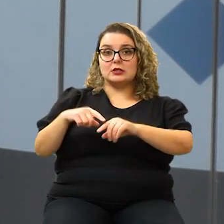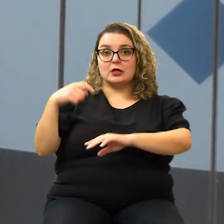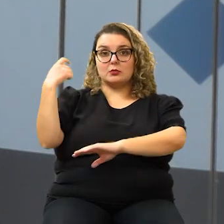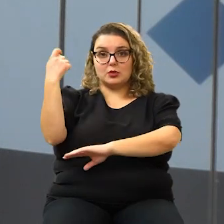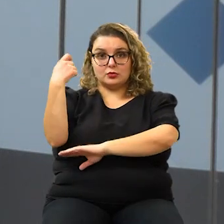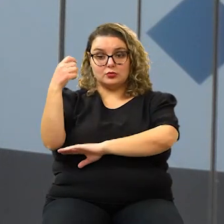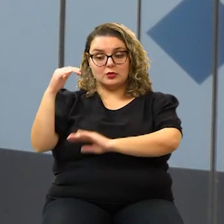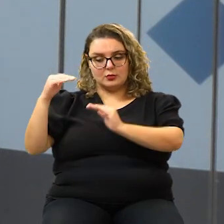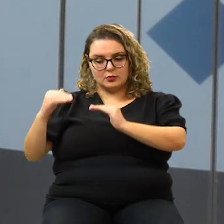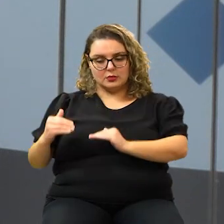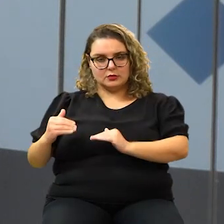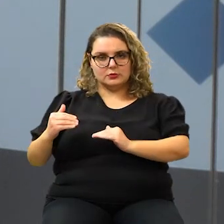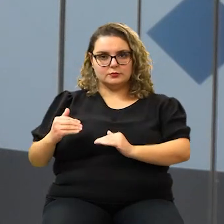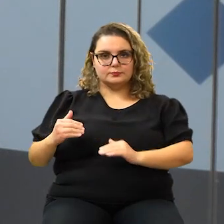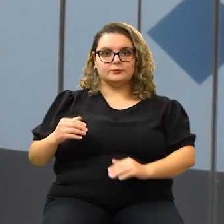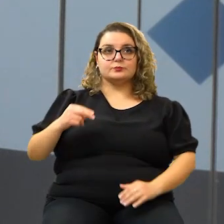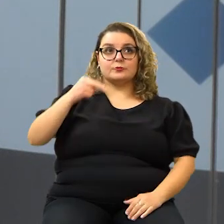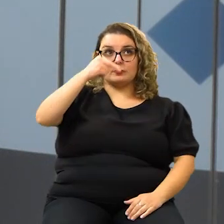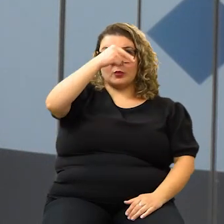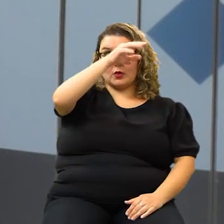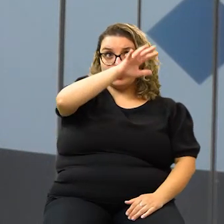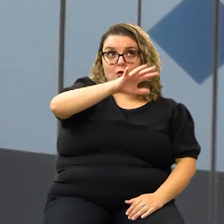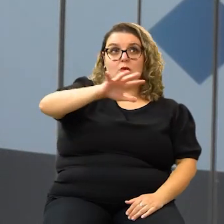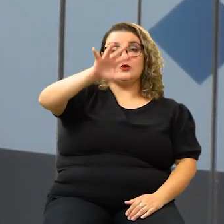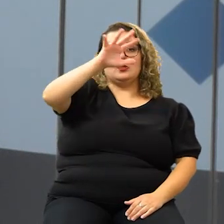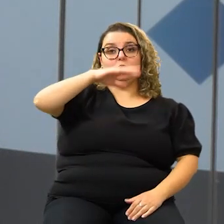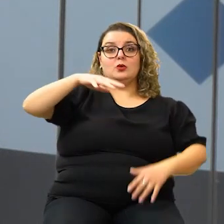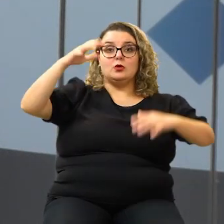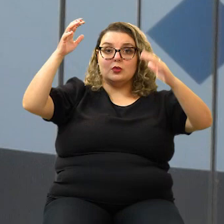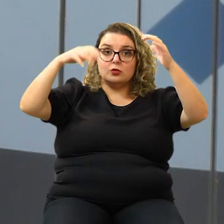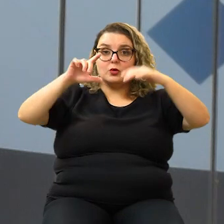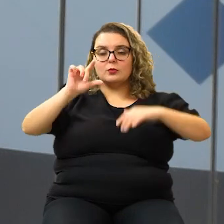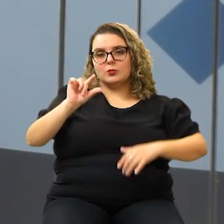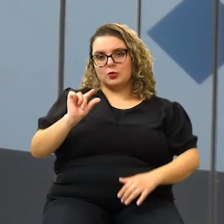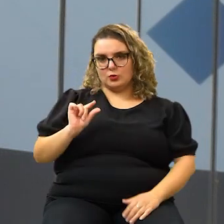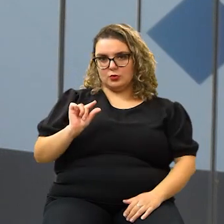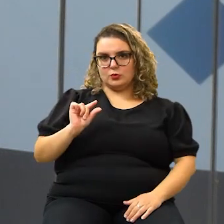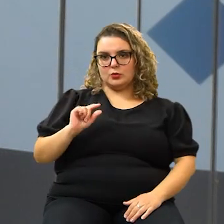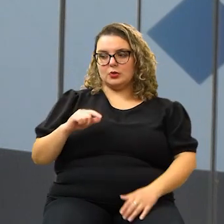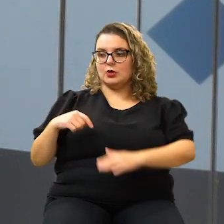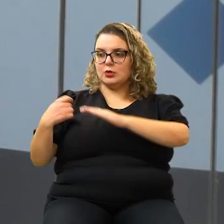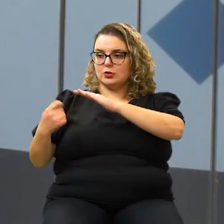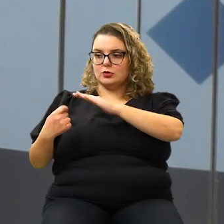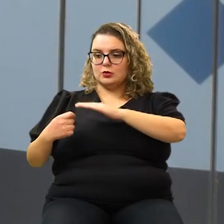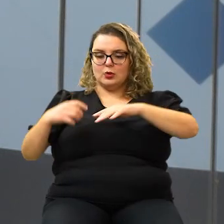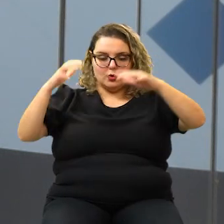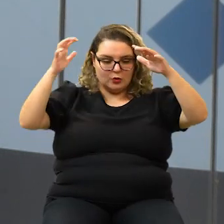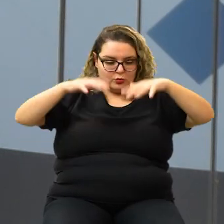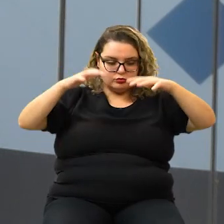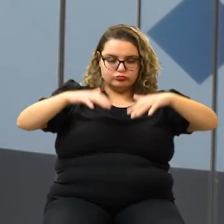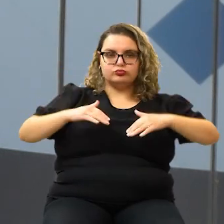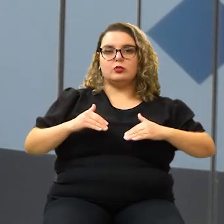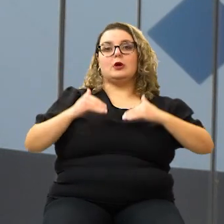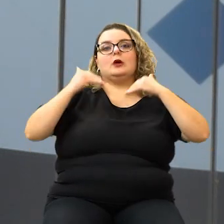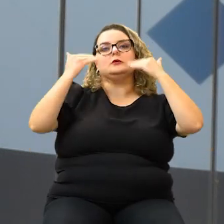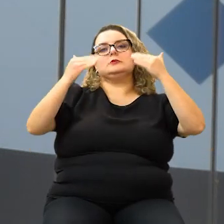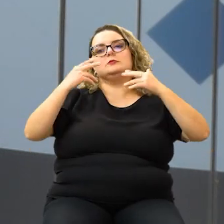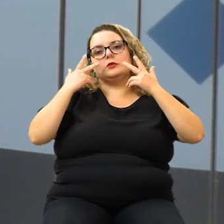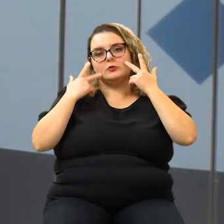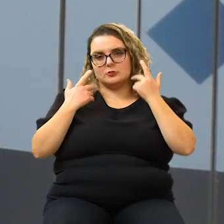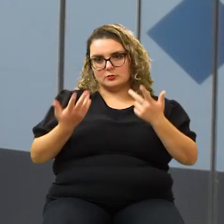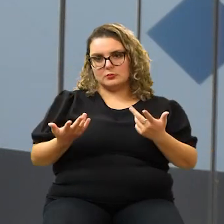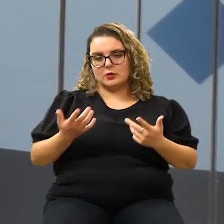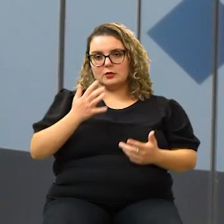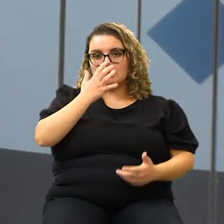do Sul, né? Na região Nordeste com chuvas abaixo da média e no Rio Grande do Sul com chuvas acima da média,